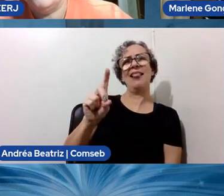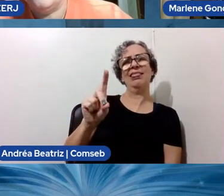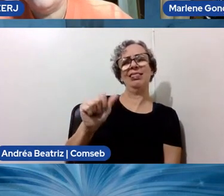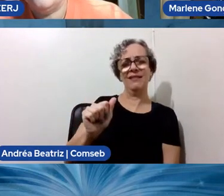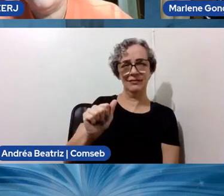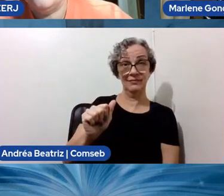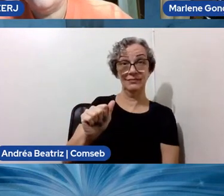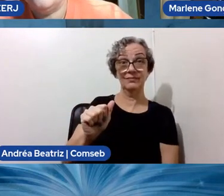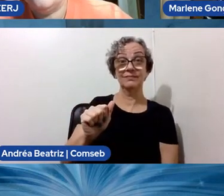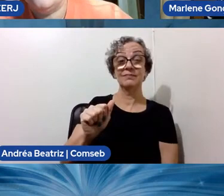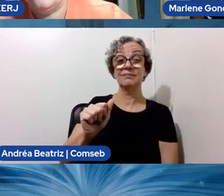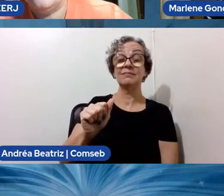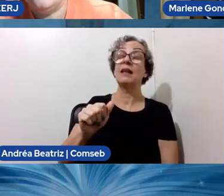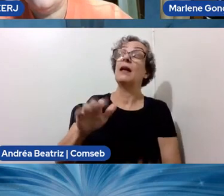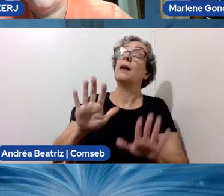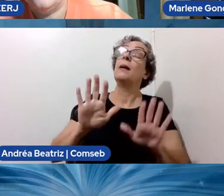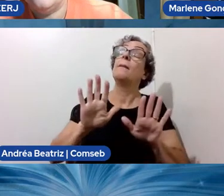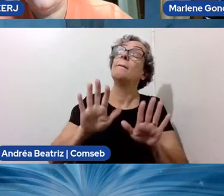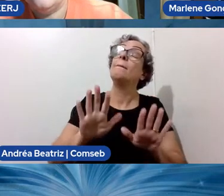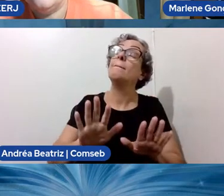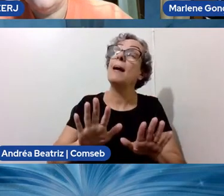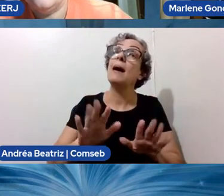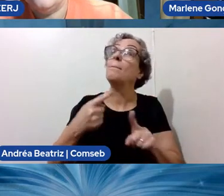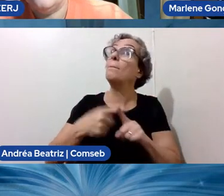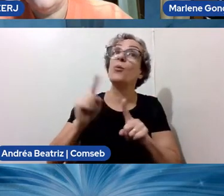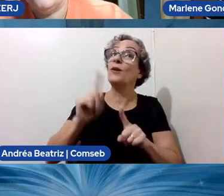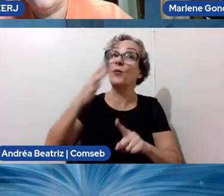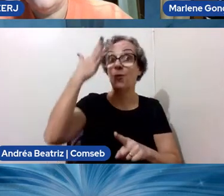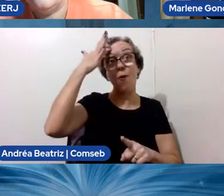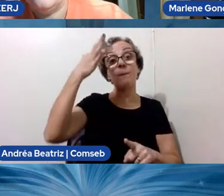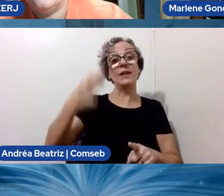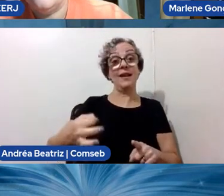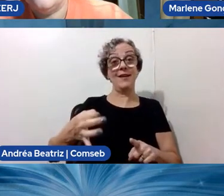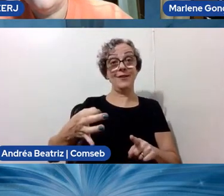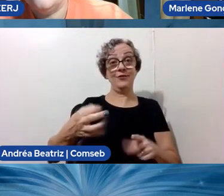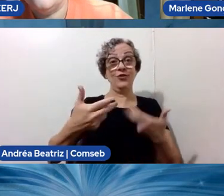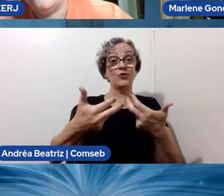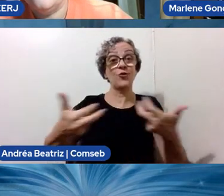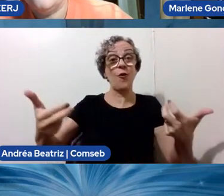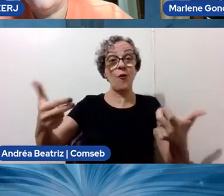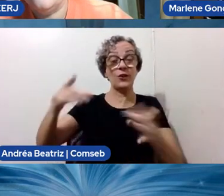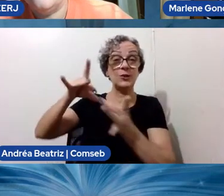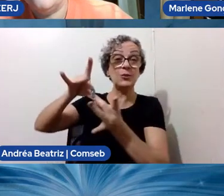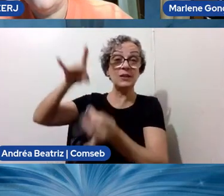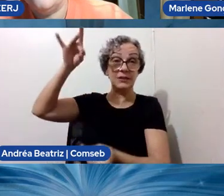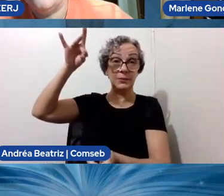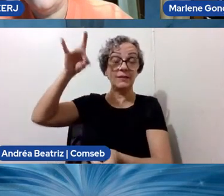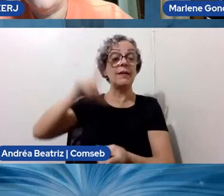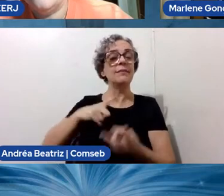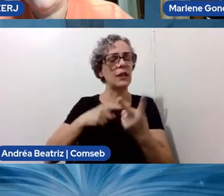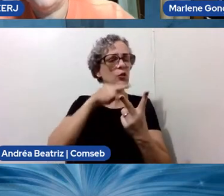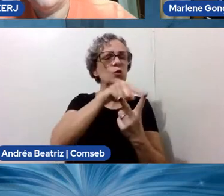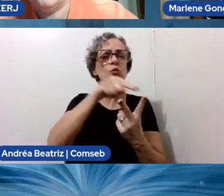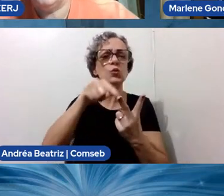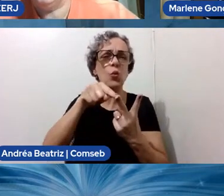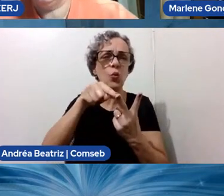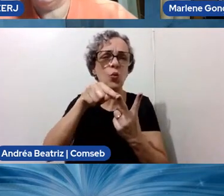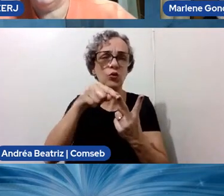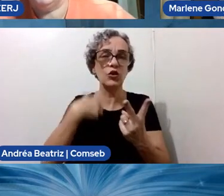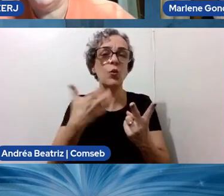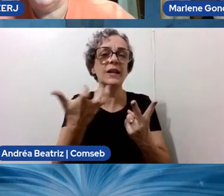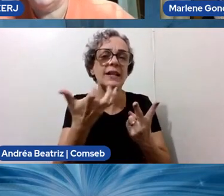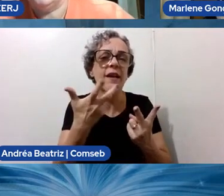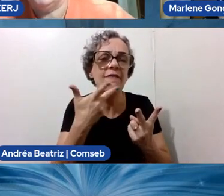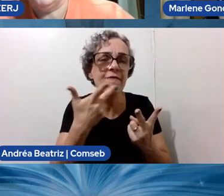aceita, mas porque não compreende certas coisas. Tem dois pontos que eu queria frisar, quanto, por exemplo, na